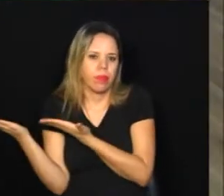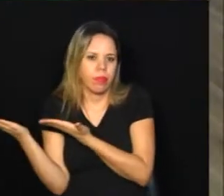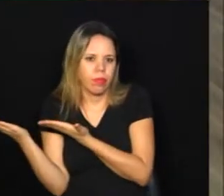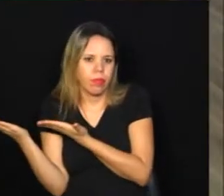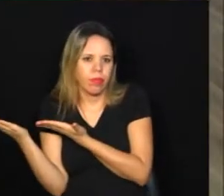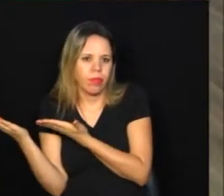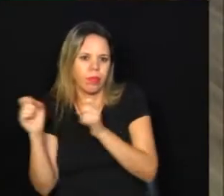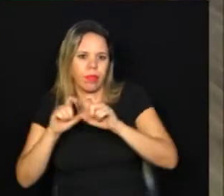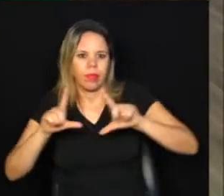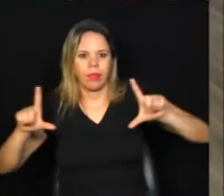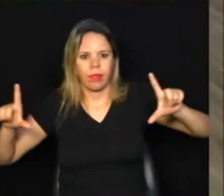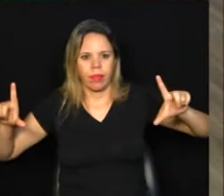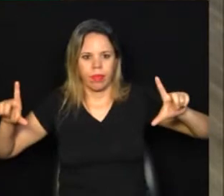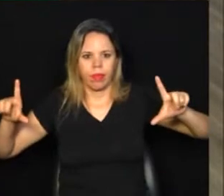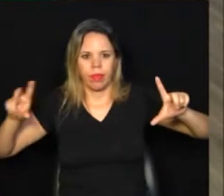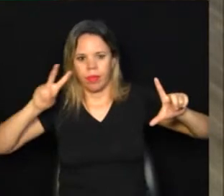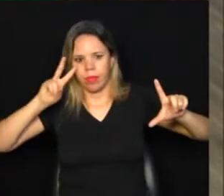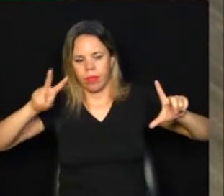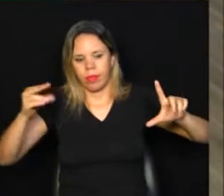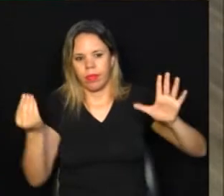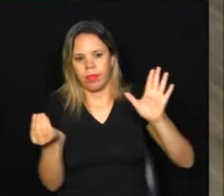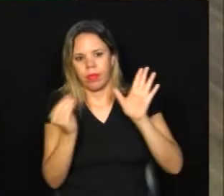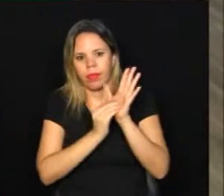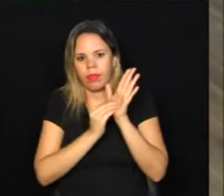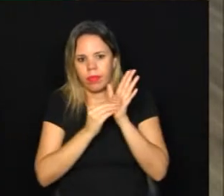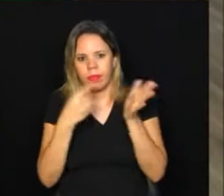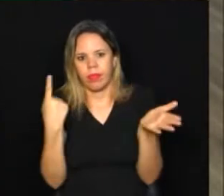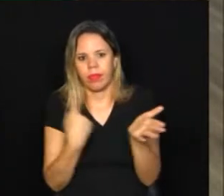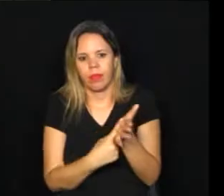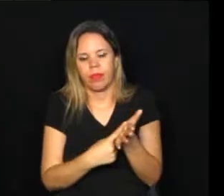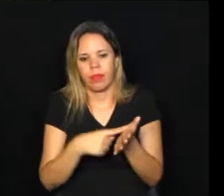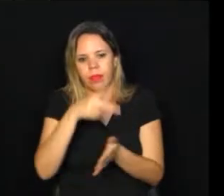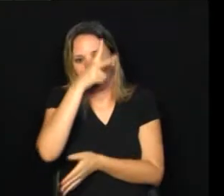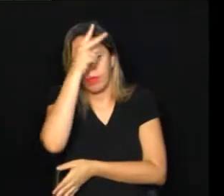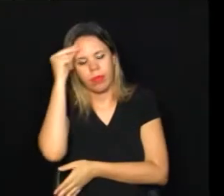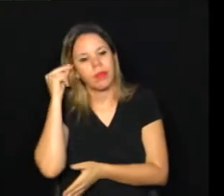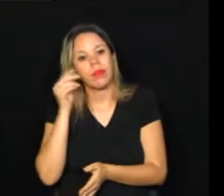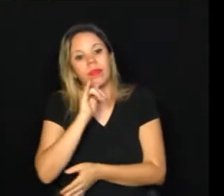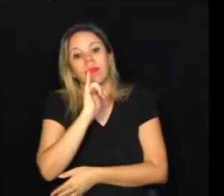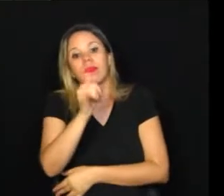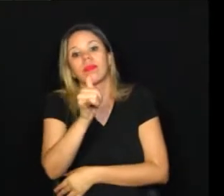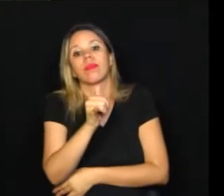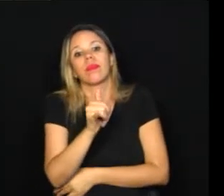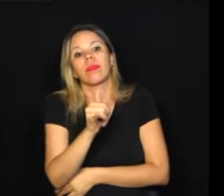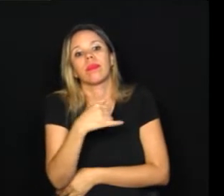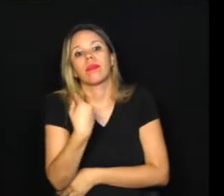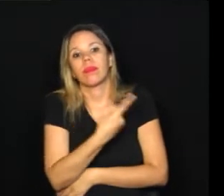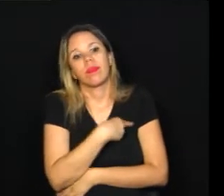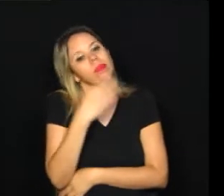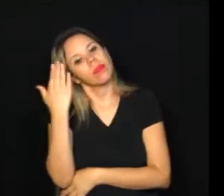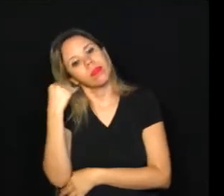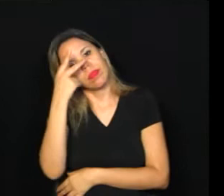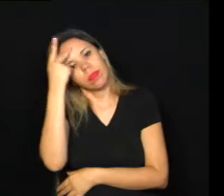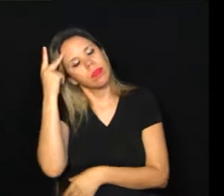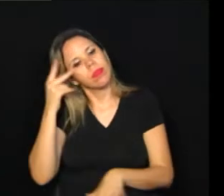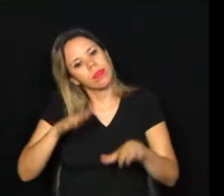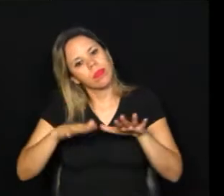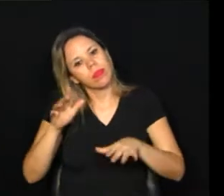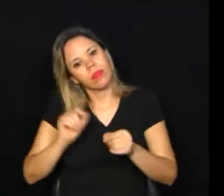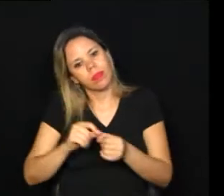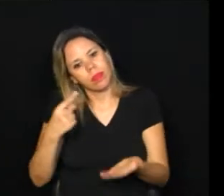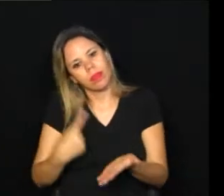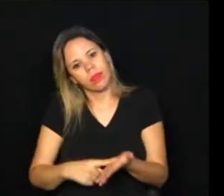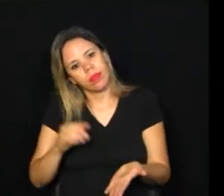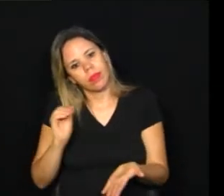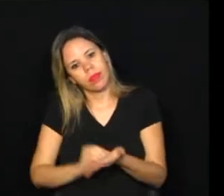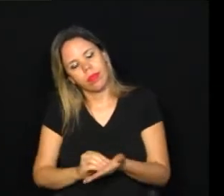vacina.campinas.sp.gov.br, aqui na nossa tela, colocar ali o agendamento e a prefeitura faz um alerta. A gente sabe que as pessoas às vezes fez um